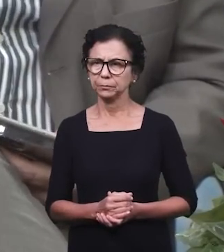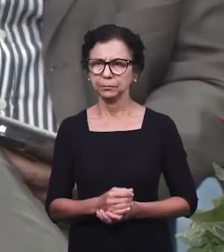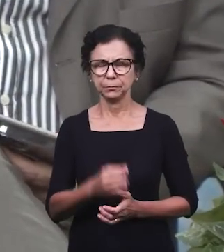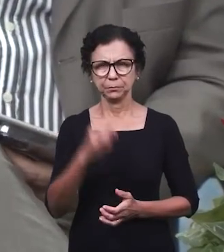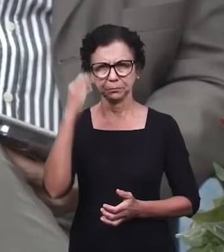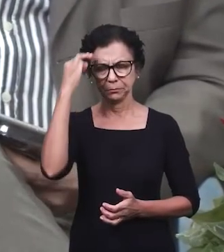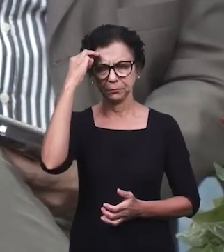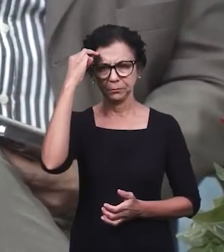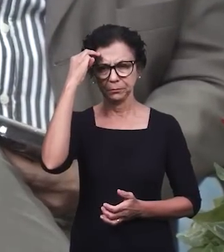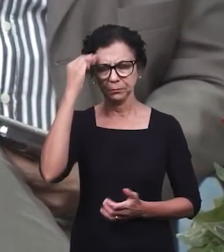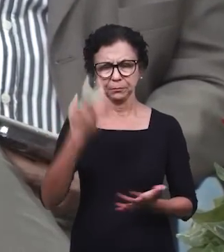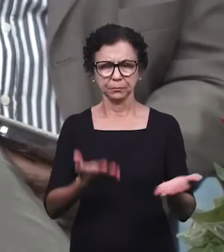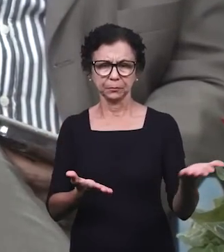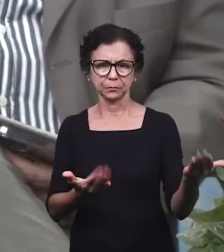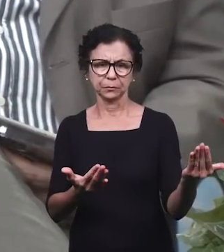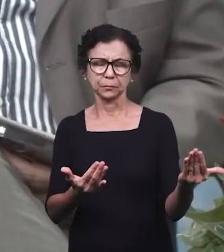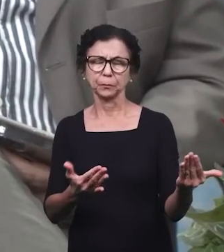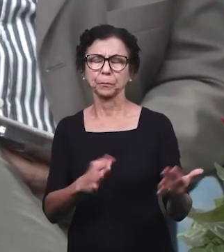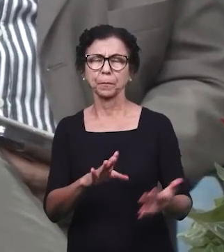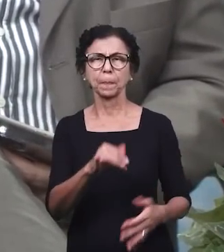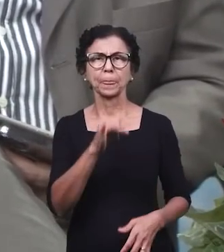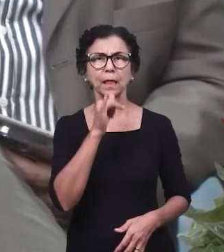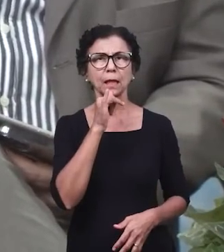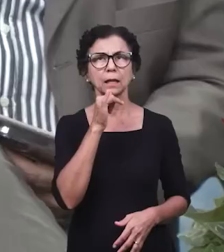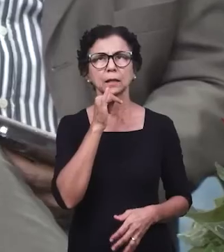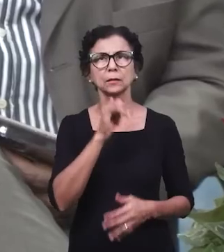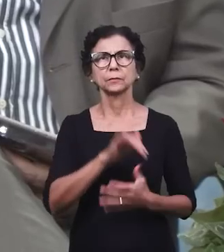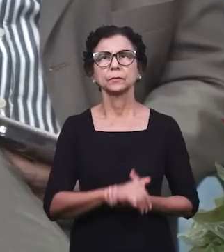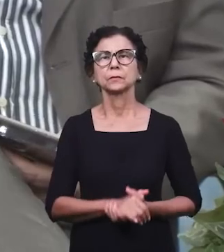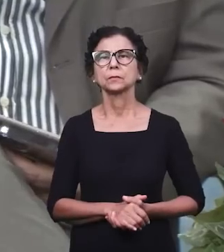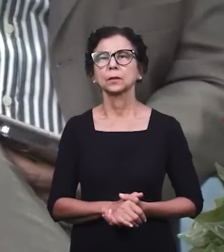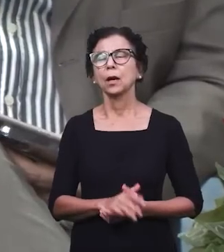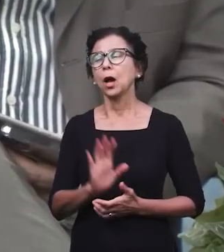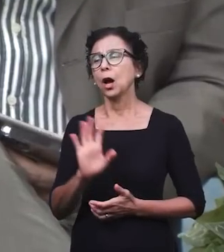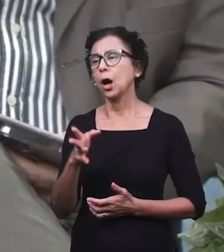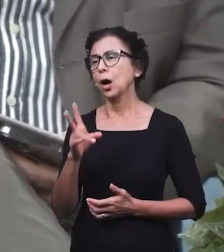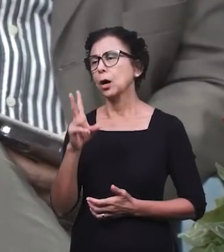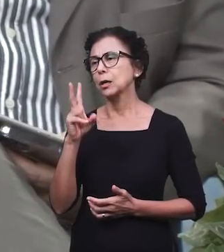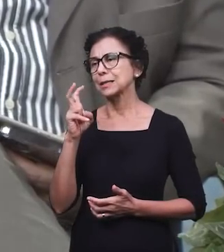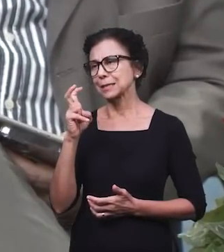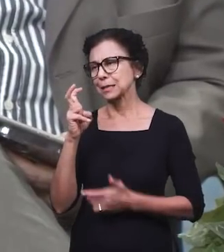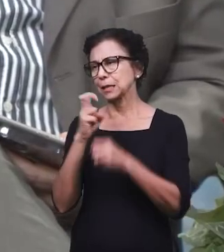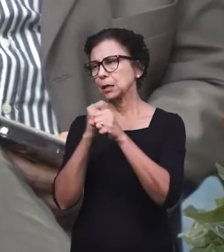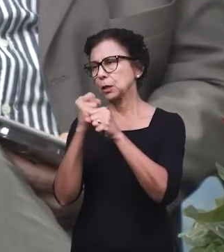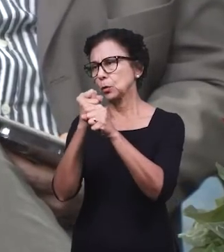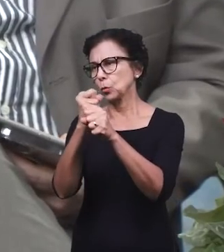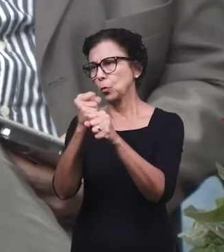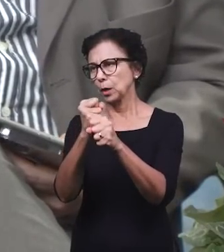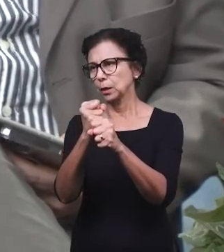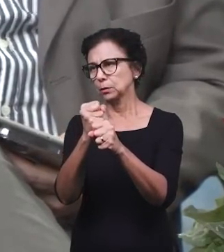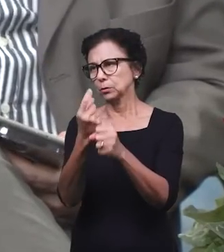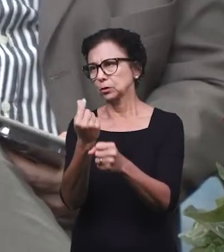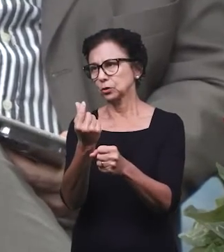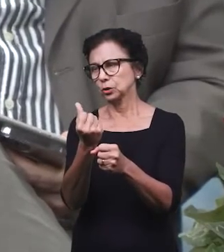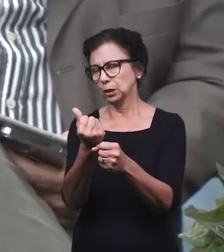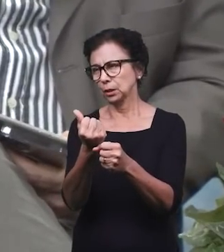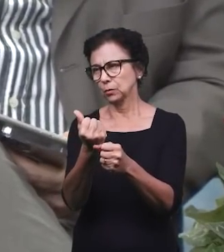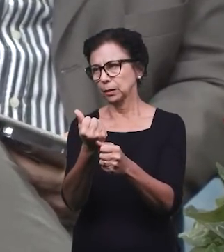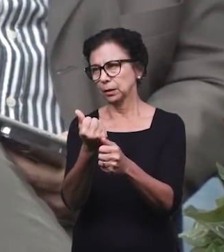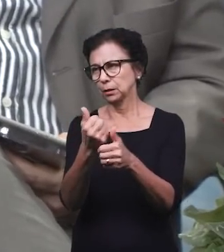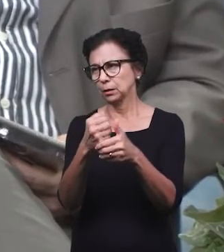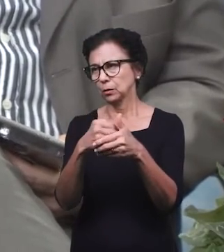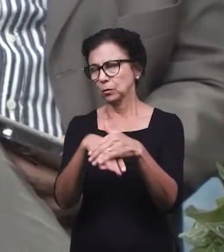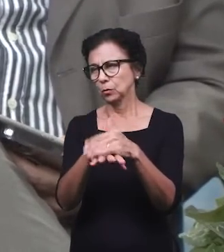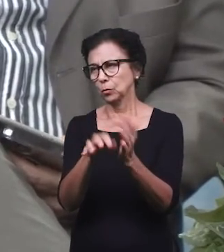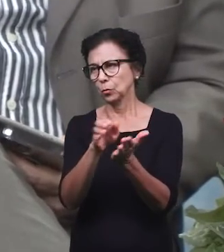do jovem, ele tem... Você falar em 5 anos para um jovem parece que é uma eternidade para frente. Você falar em 5 anos para uma pessoa